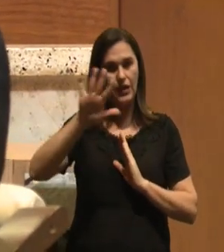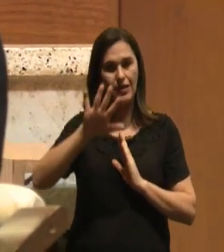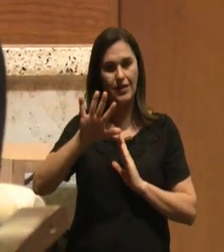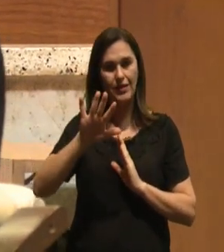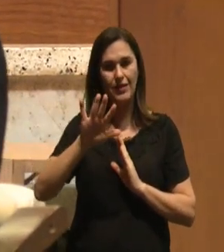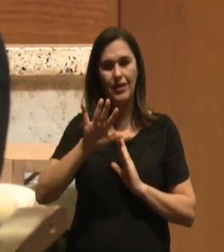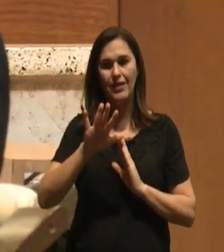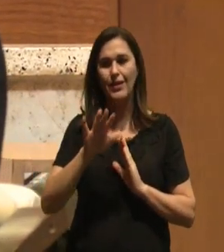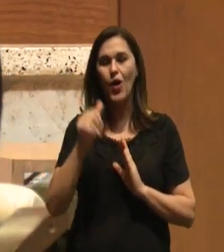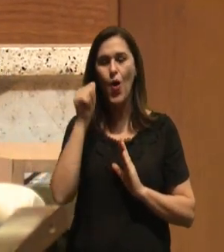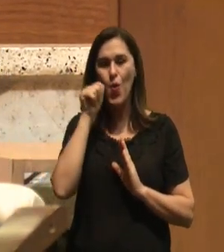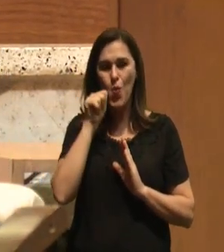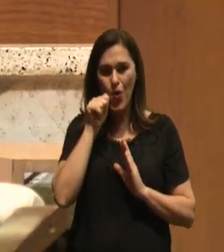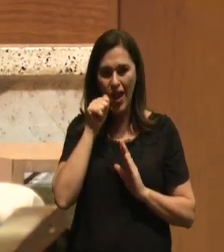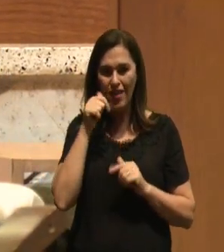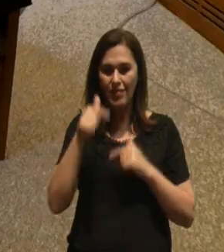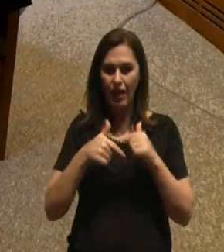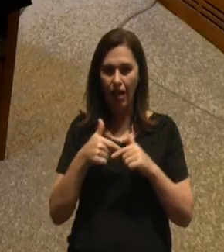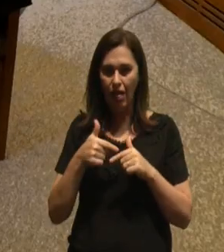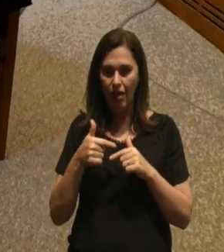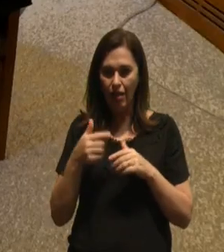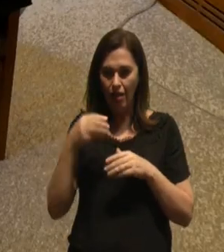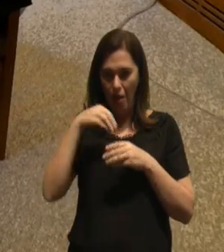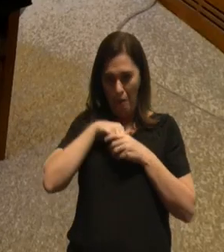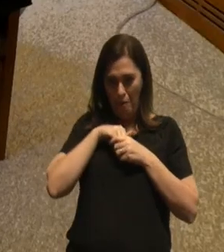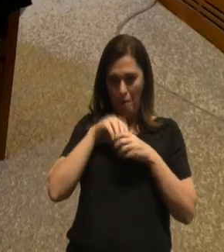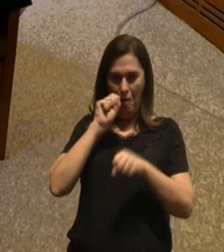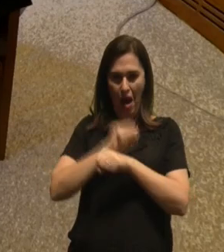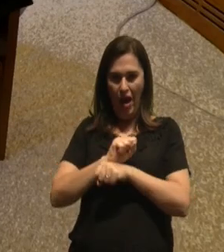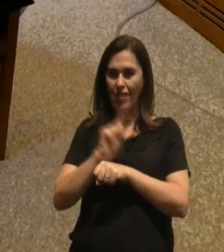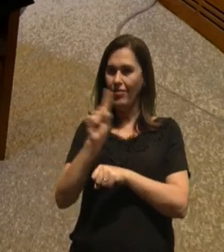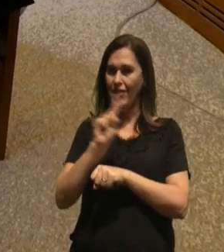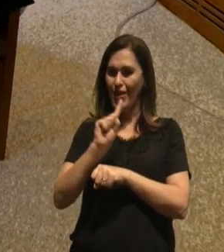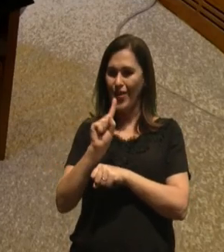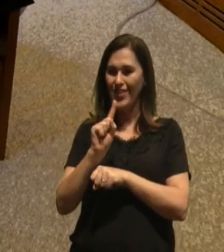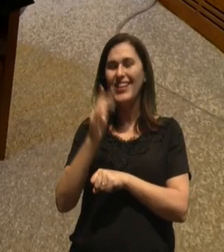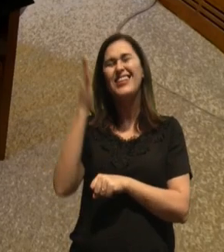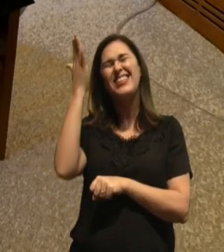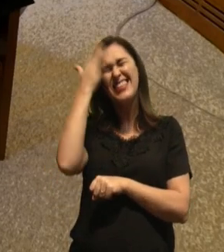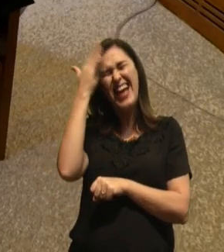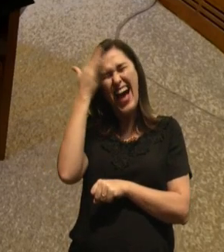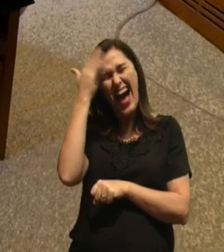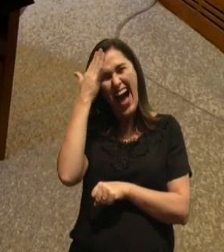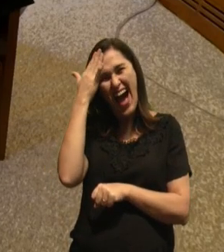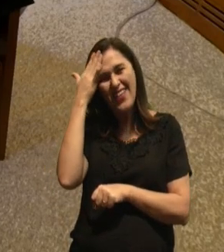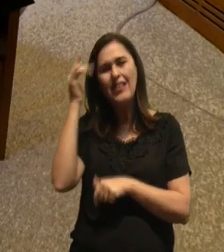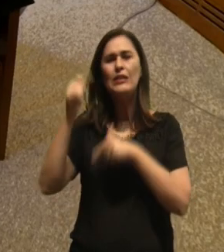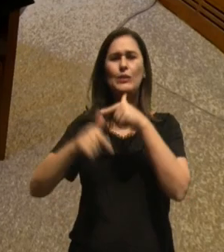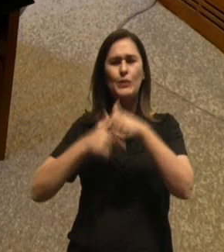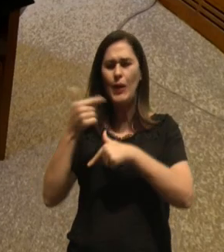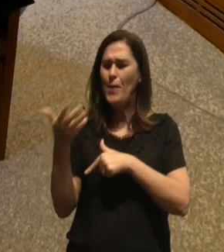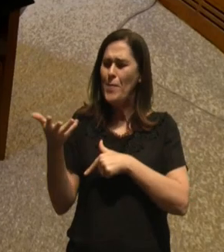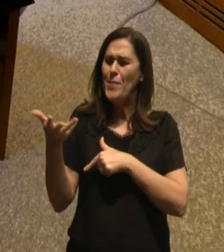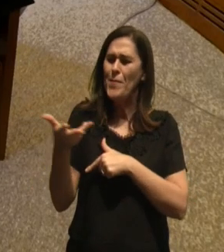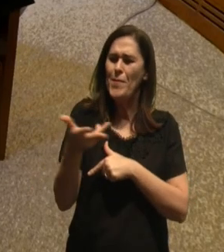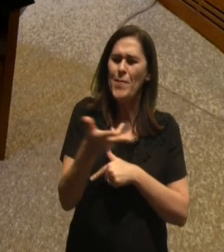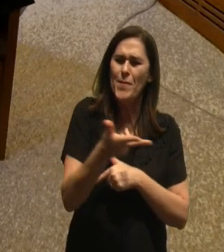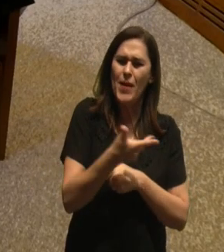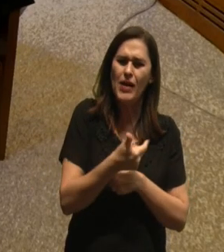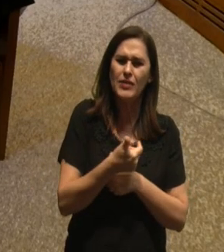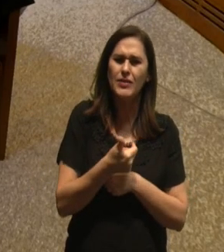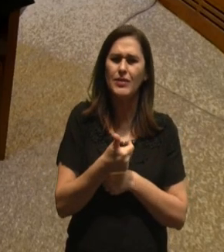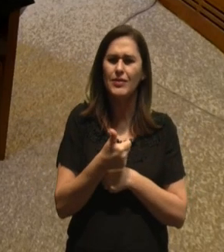MMCM, então, não está confinada. De jeito nenhum. É sabido, notório, que a MMCM tem feito um trabalho fantástico, no que diz